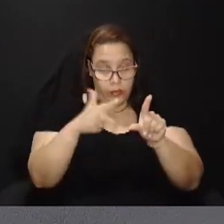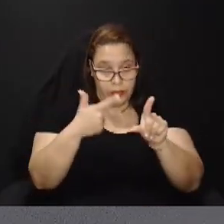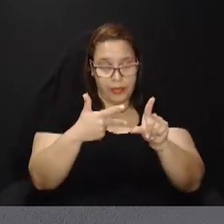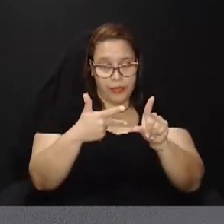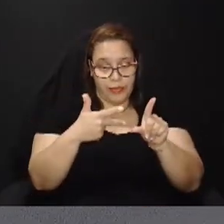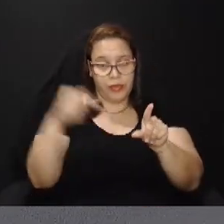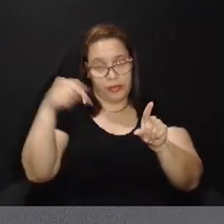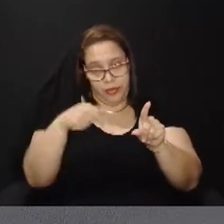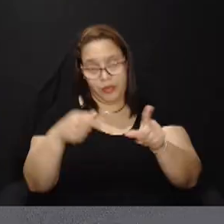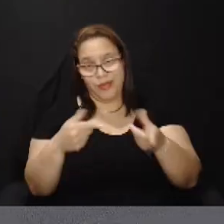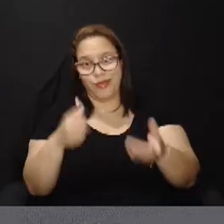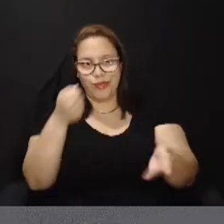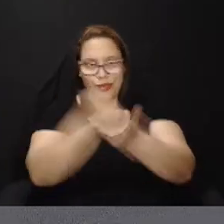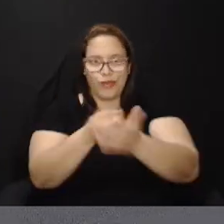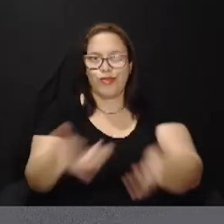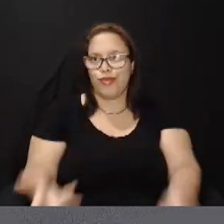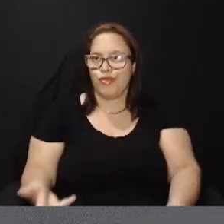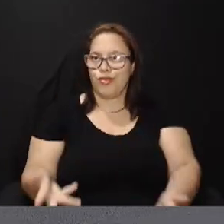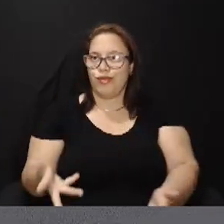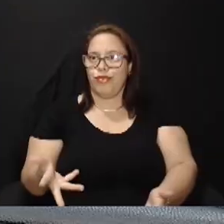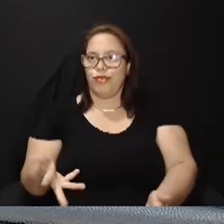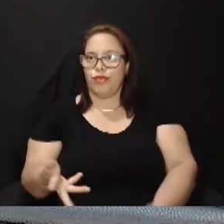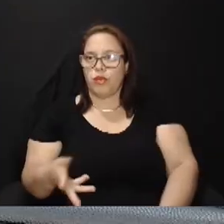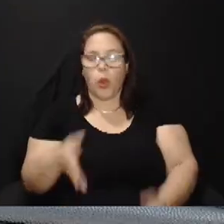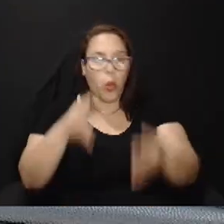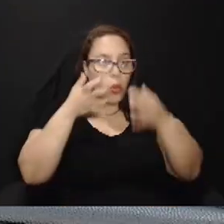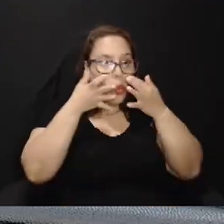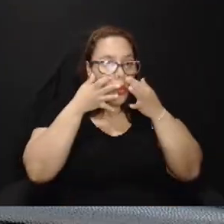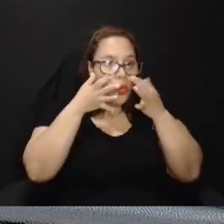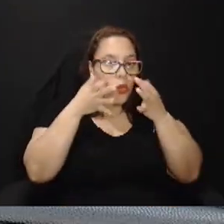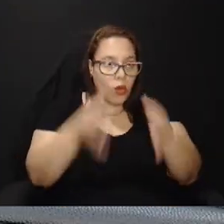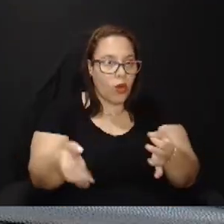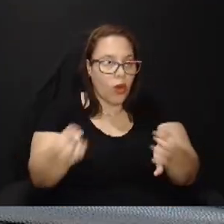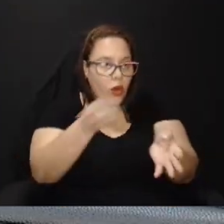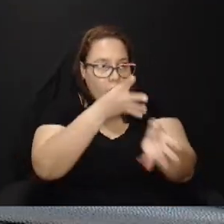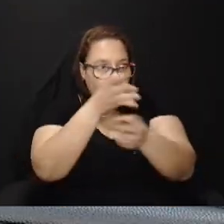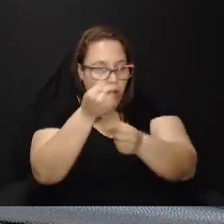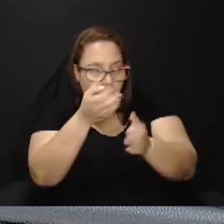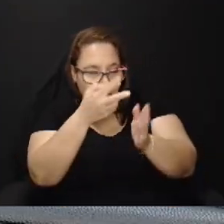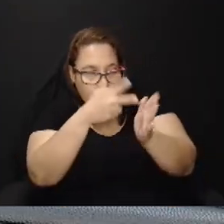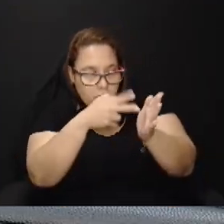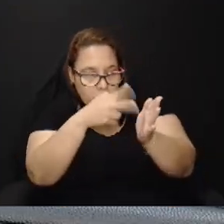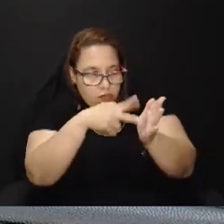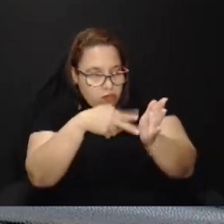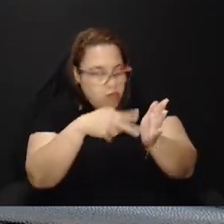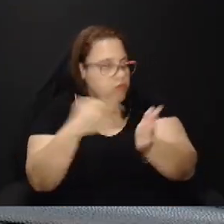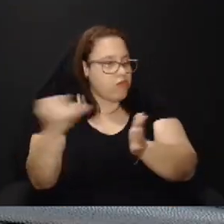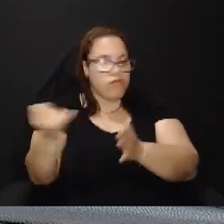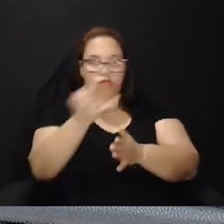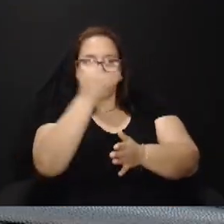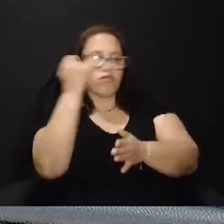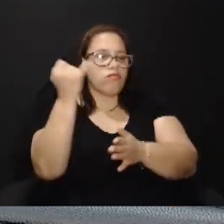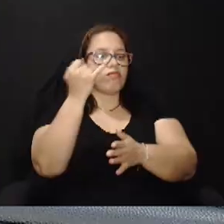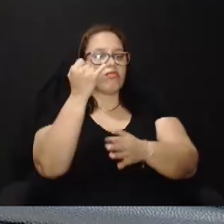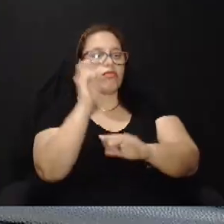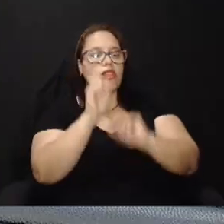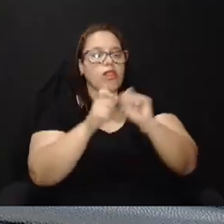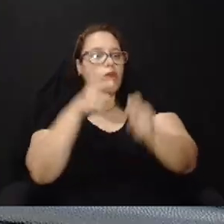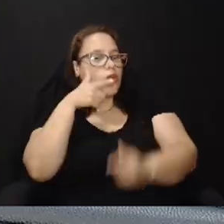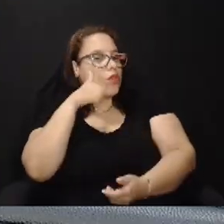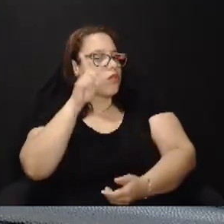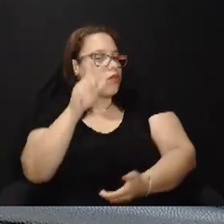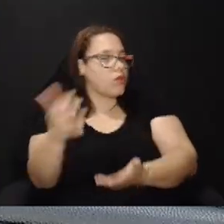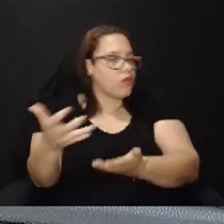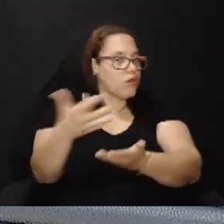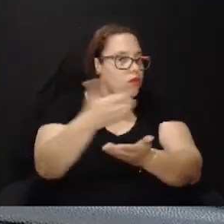a obrigação de estarmos muito atualizados sobre esses assuntos que são relevantes, importantes, e que a gente consiga trazer para